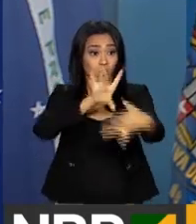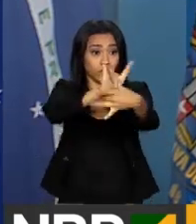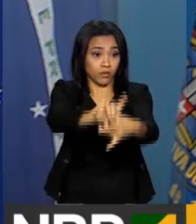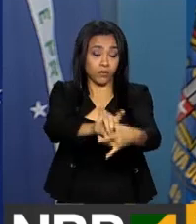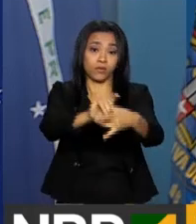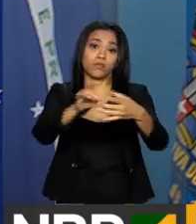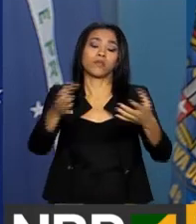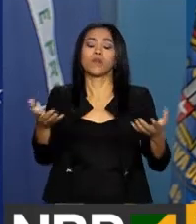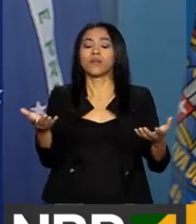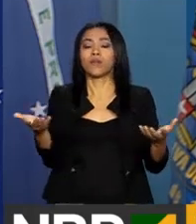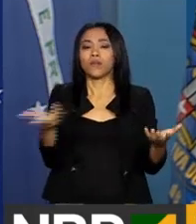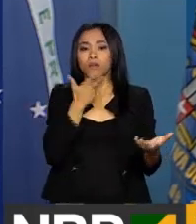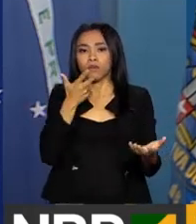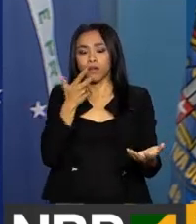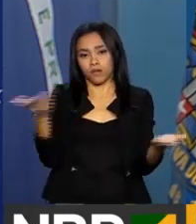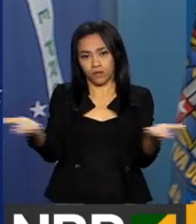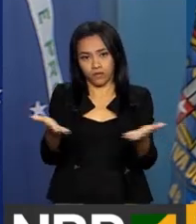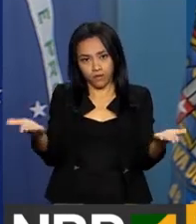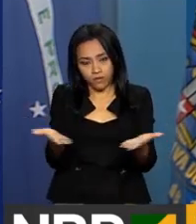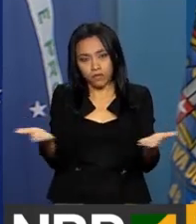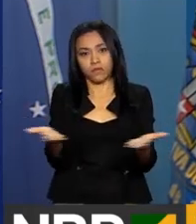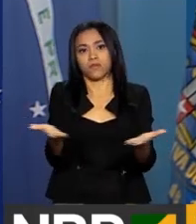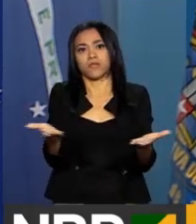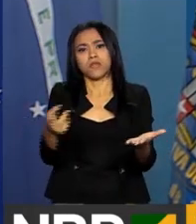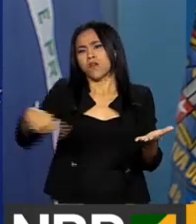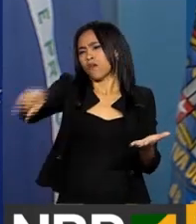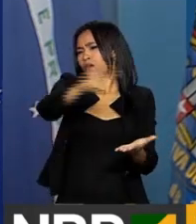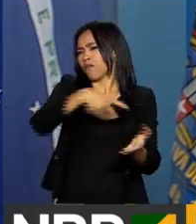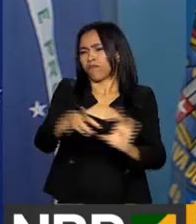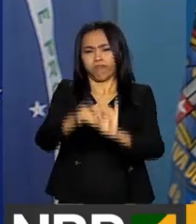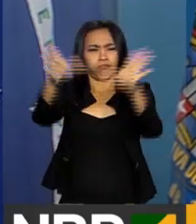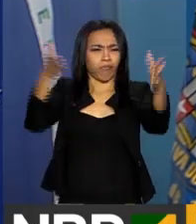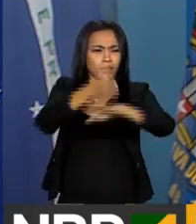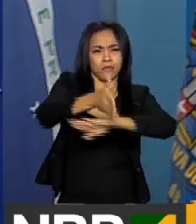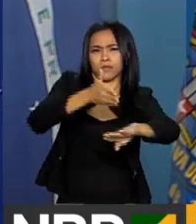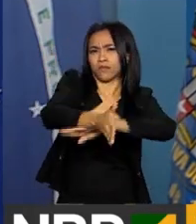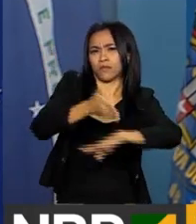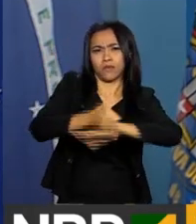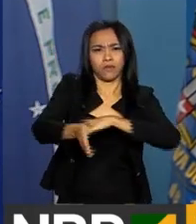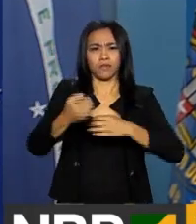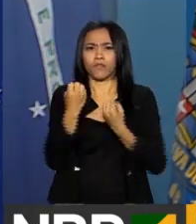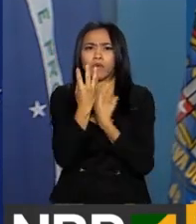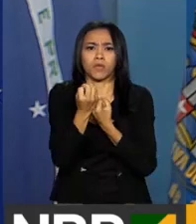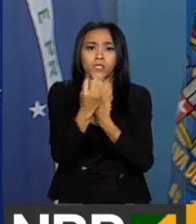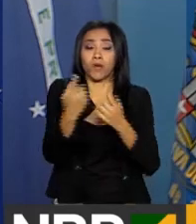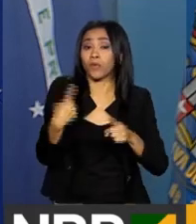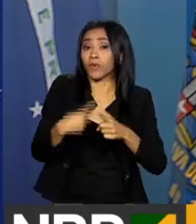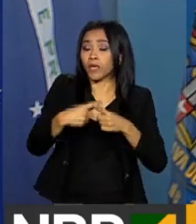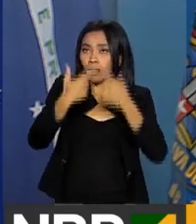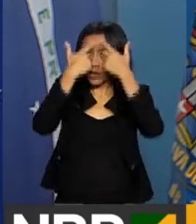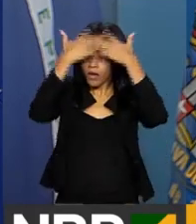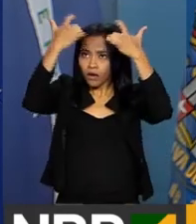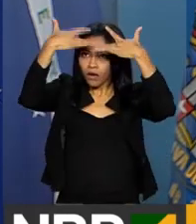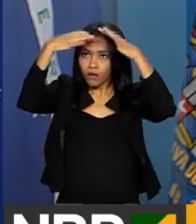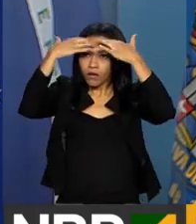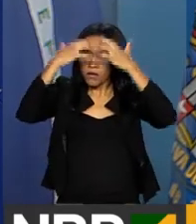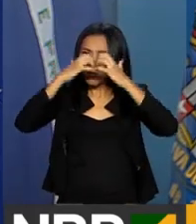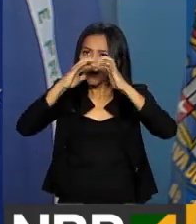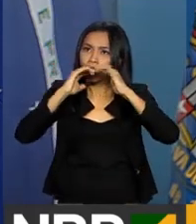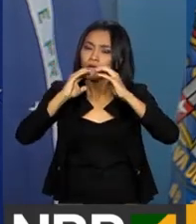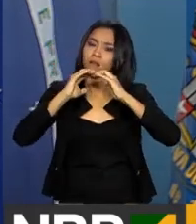mais eficaz mais eficiente acesso à informação é que da nossa cabeça e seguramente